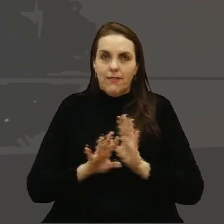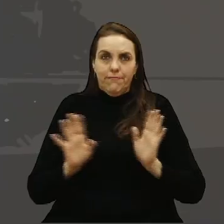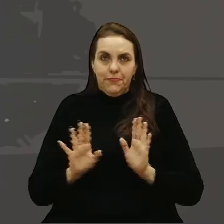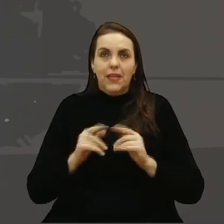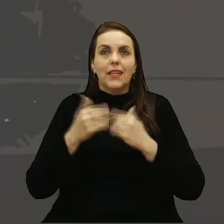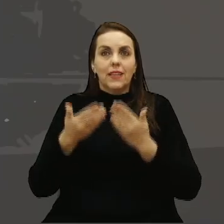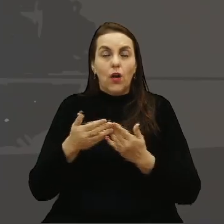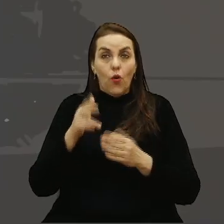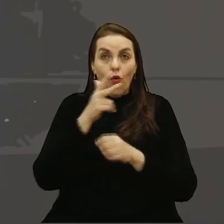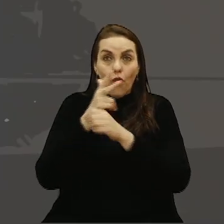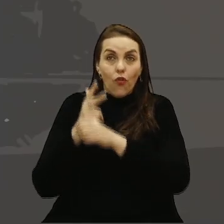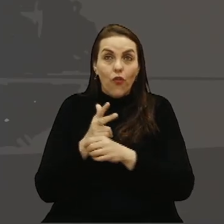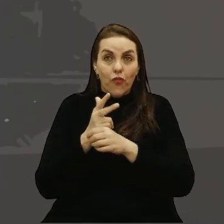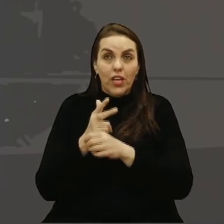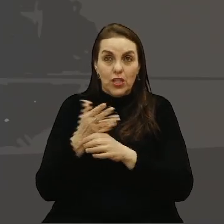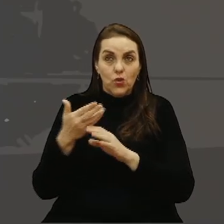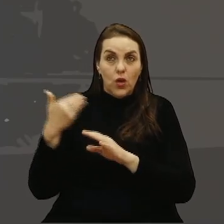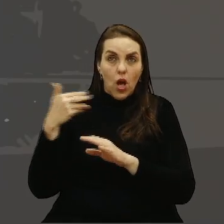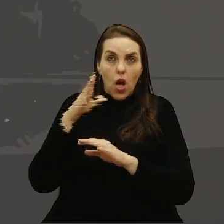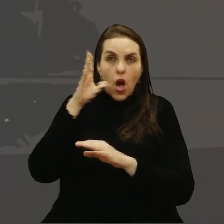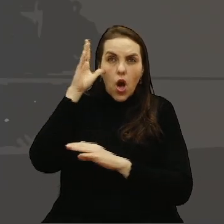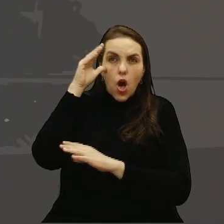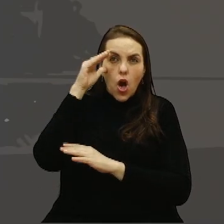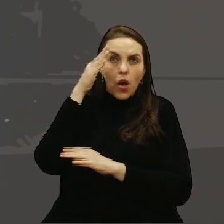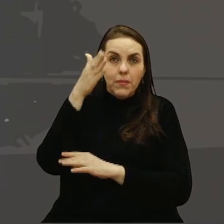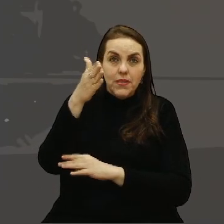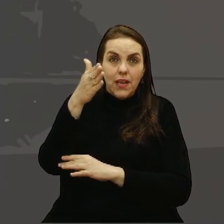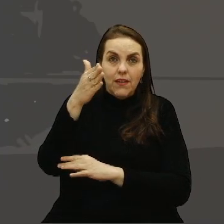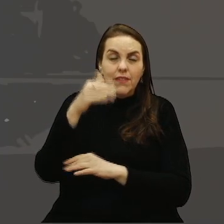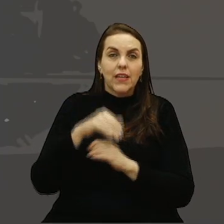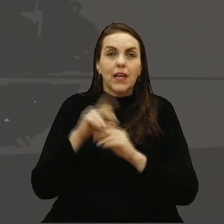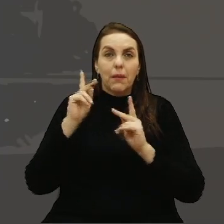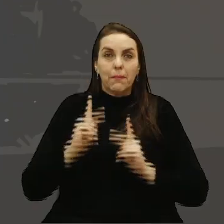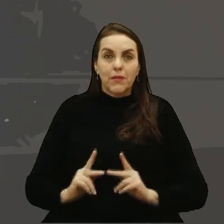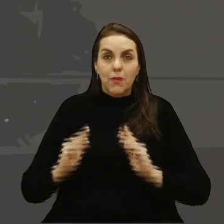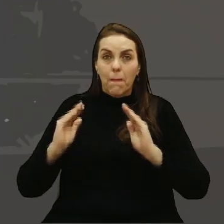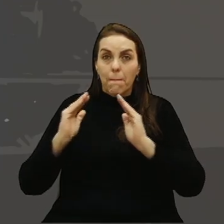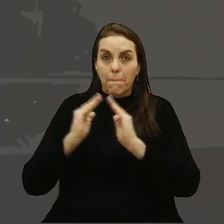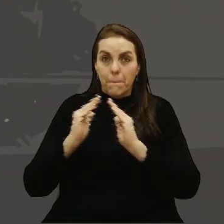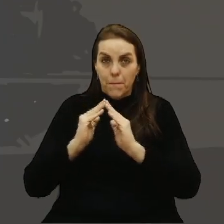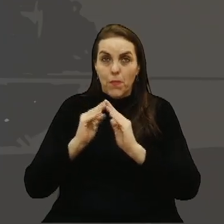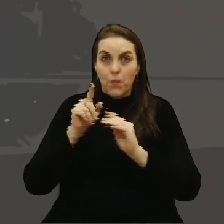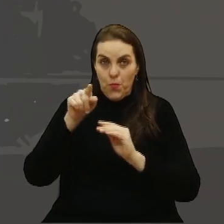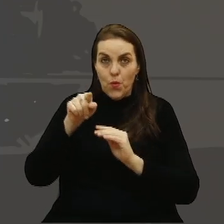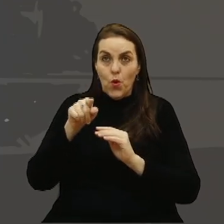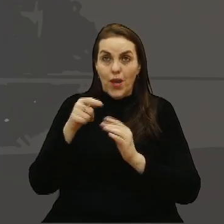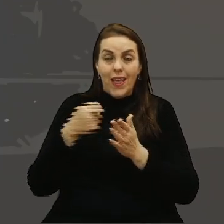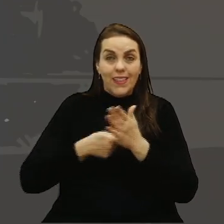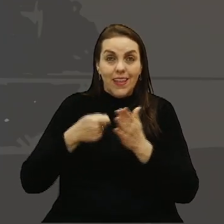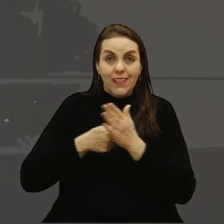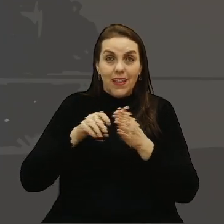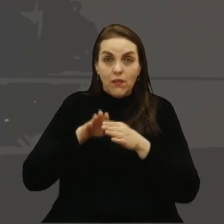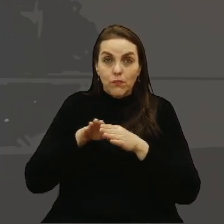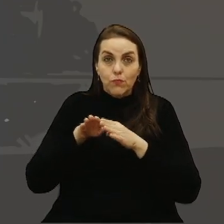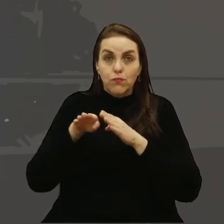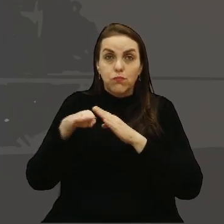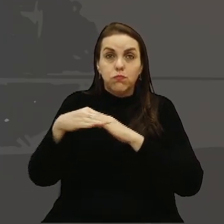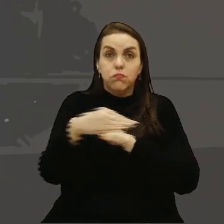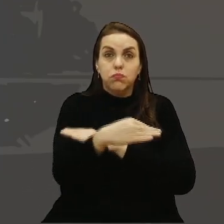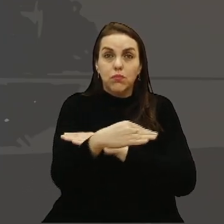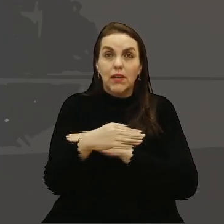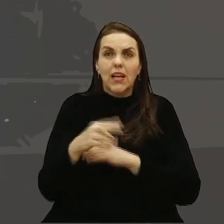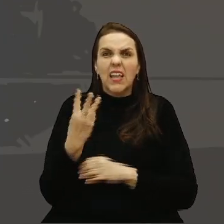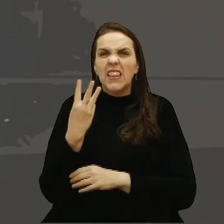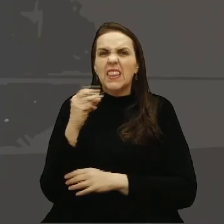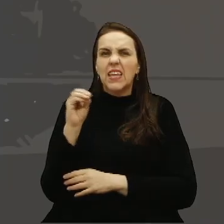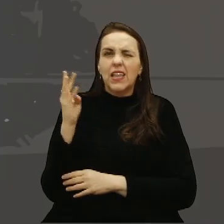aqui, o vídeo do lado, eu quero que os colegas observem. Nós vamos ver uma moradora que ela está tentando fazer a travessia da pista, olha. Ela vai ficar aí uns 30 ou